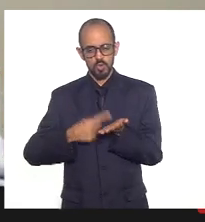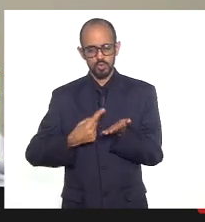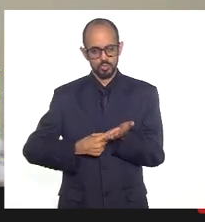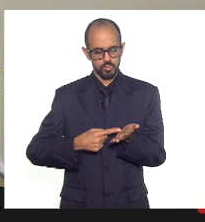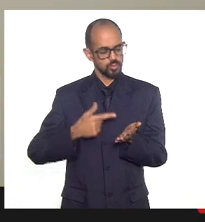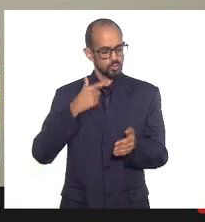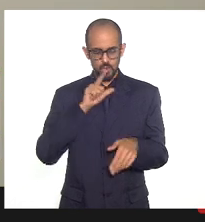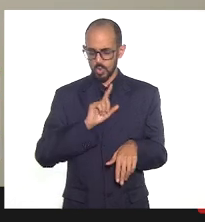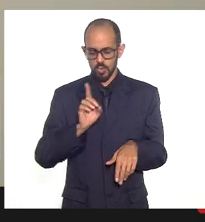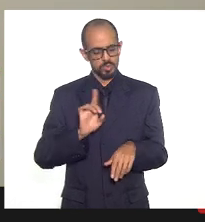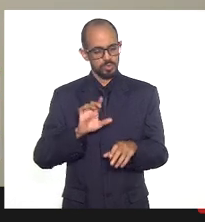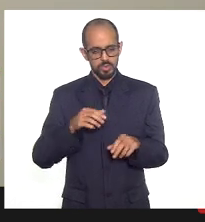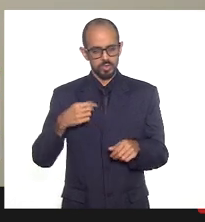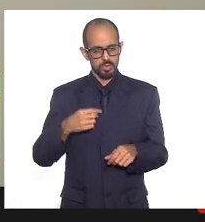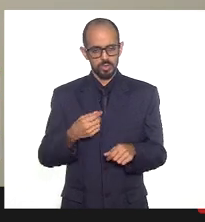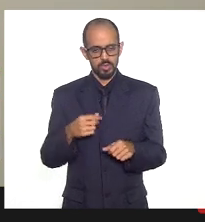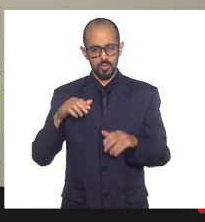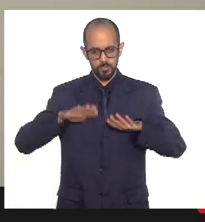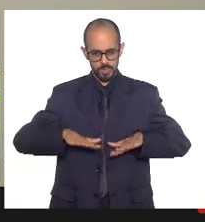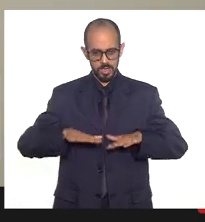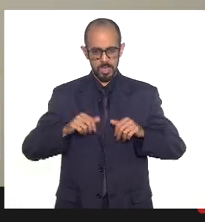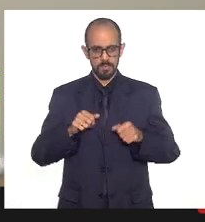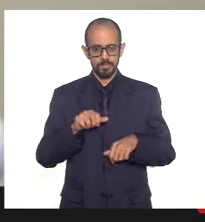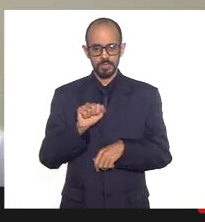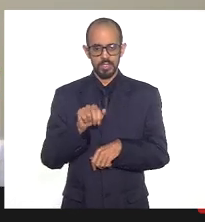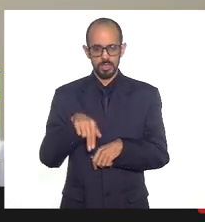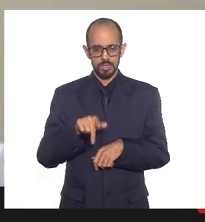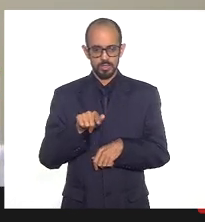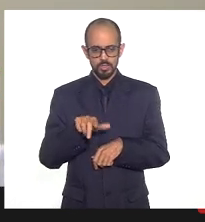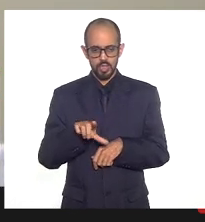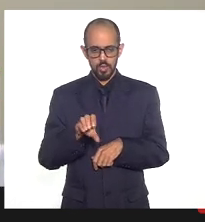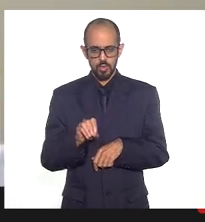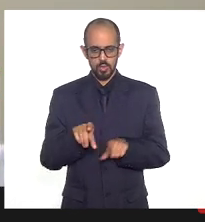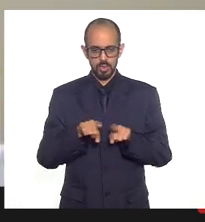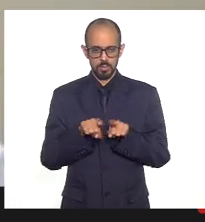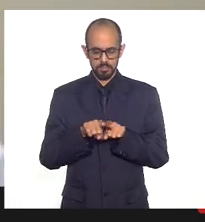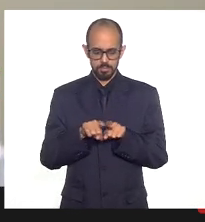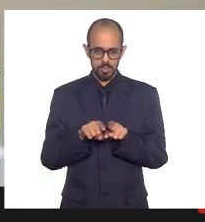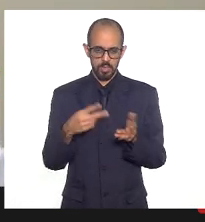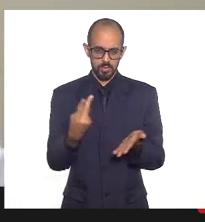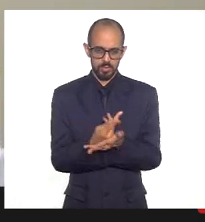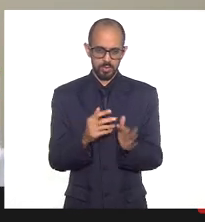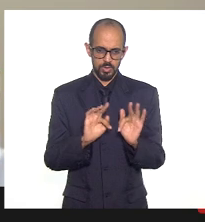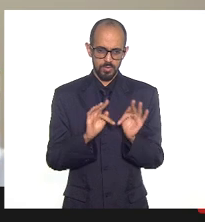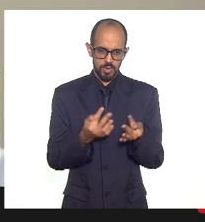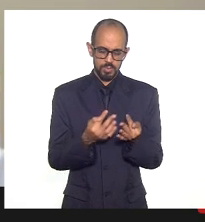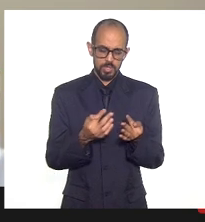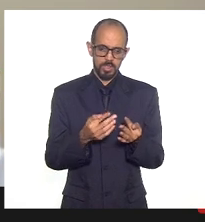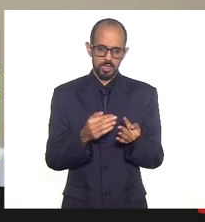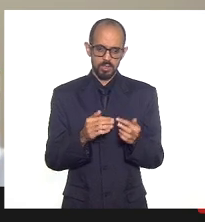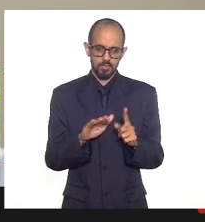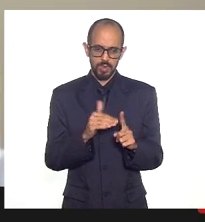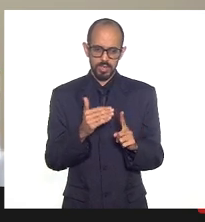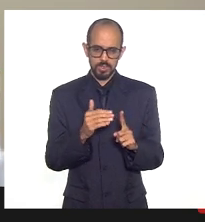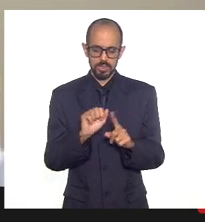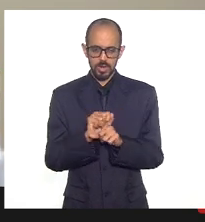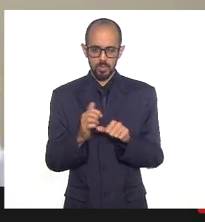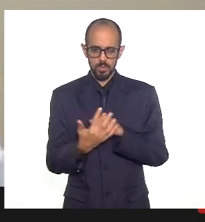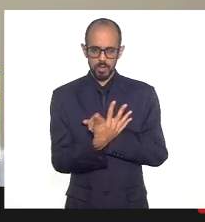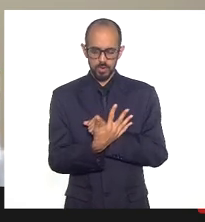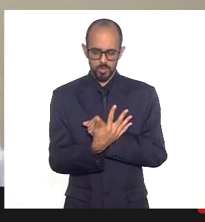deixar. Ângelo Inácio também foi informado que recentemente perdeu um ente querido para a Covid-19 e também teve que nos